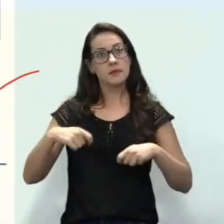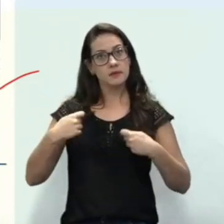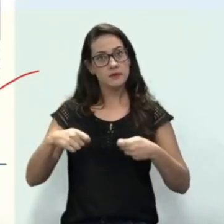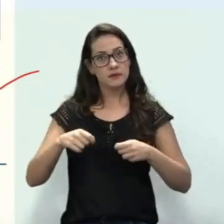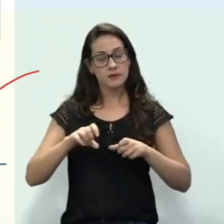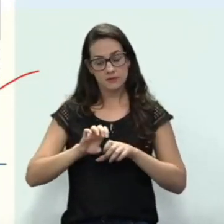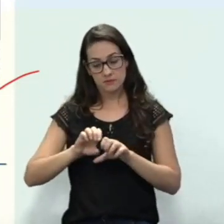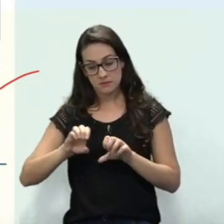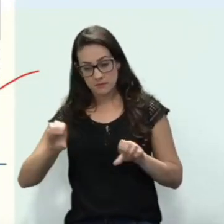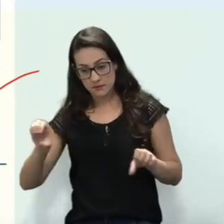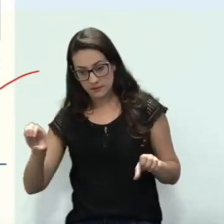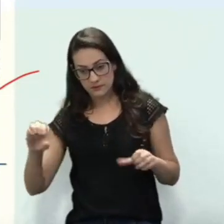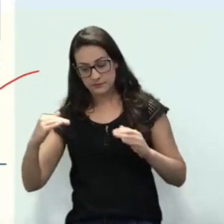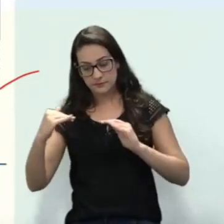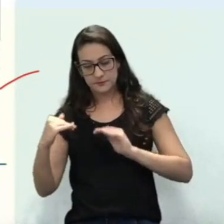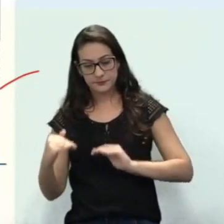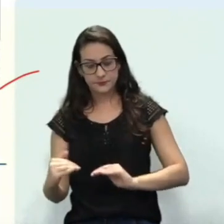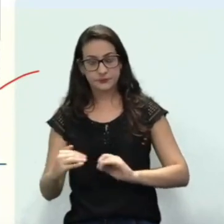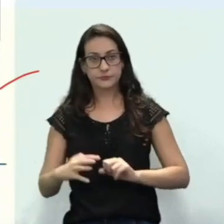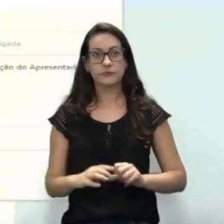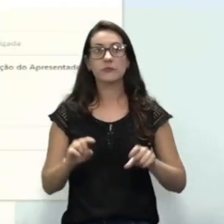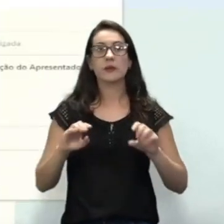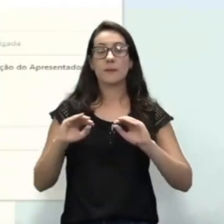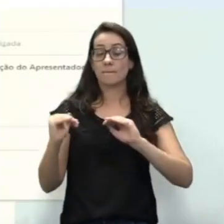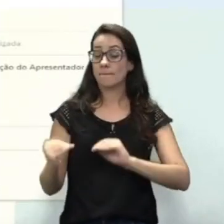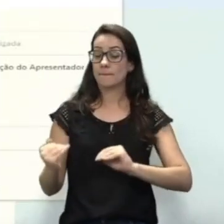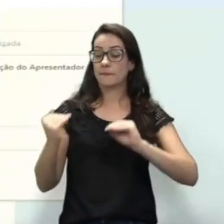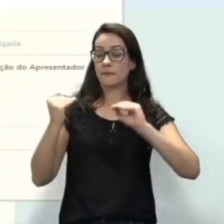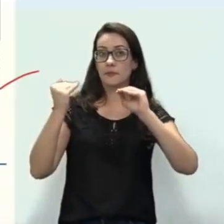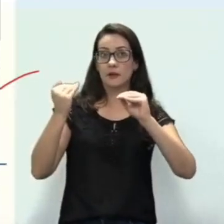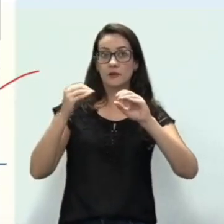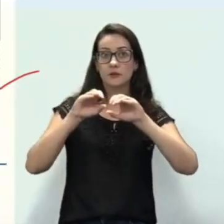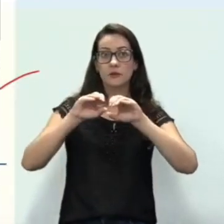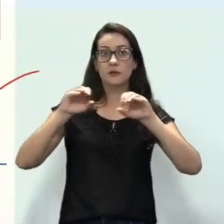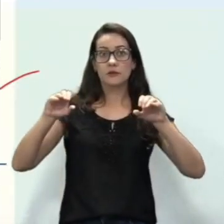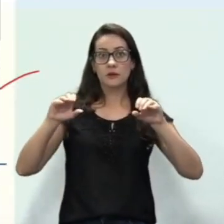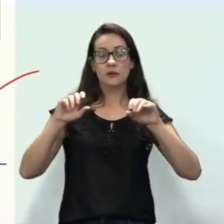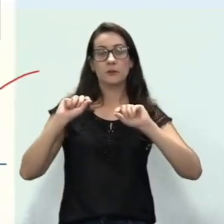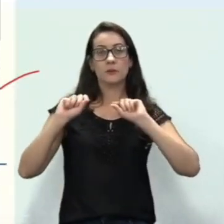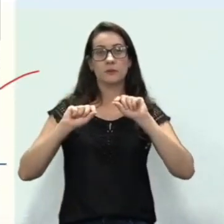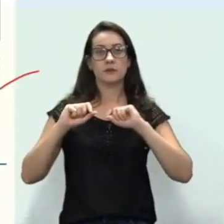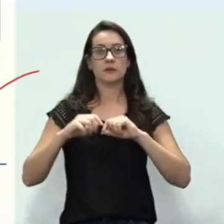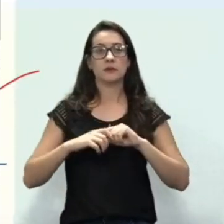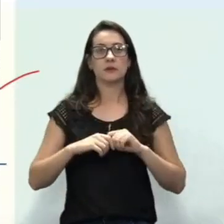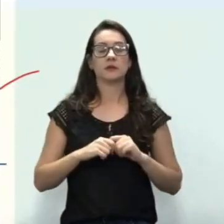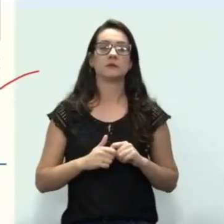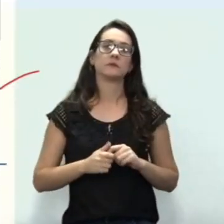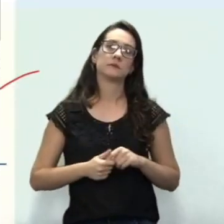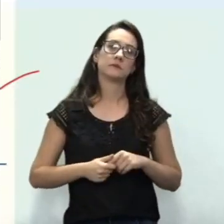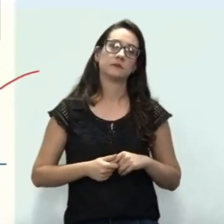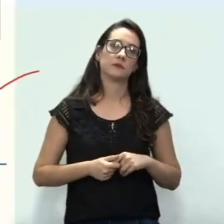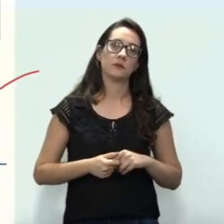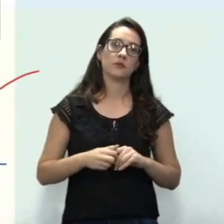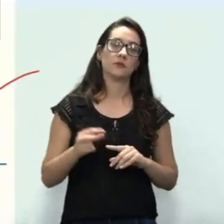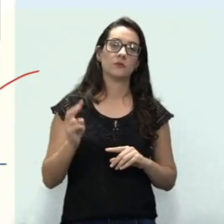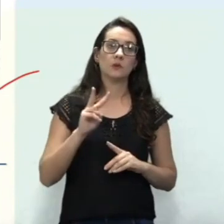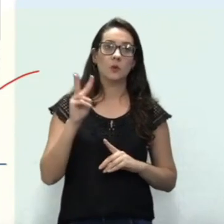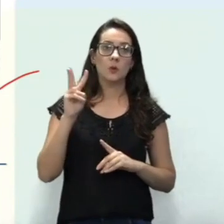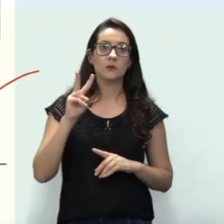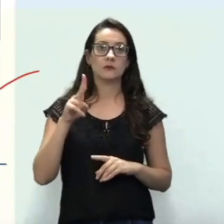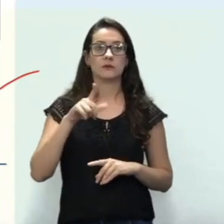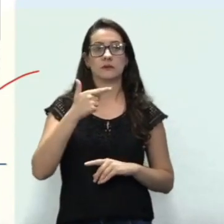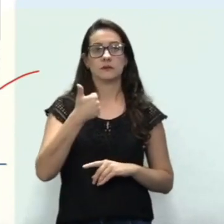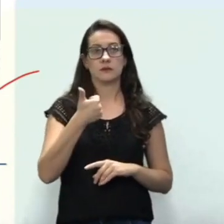na parte inferior e na parte superior, nós vamos deslocar um valor